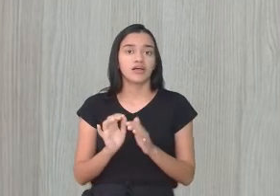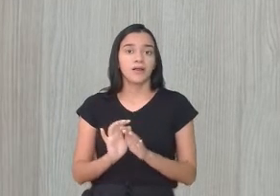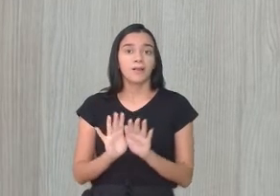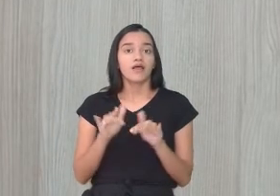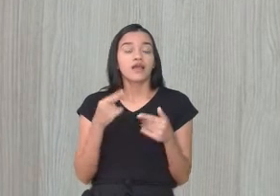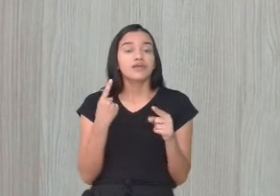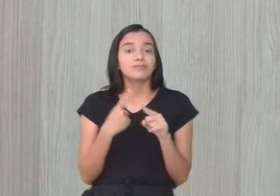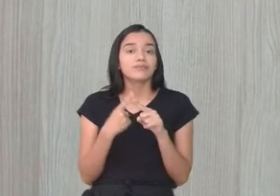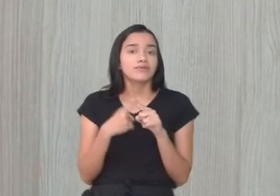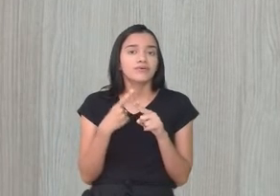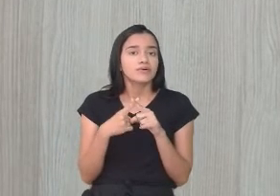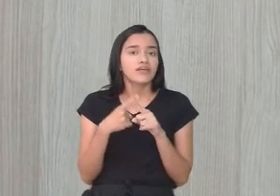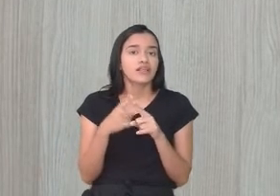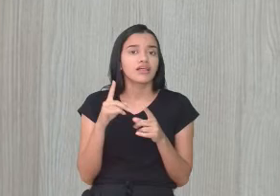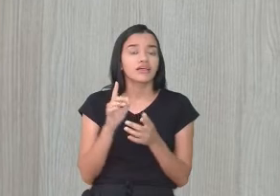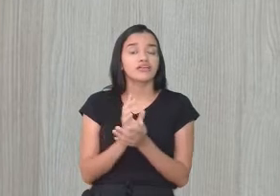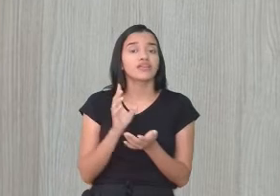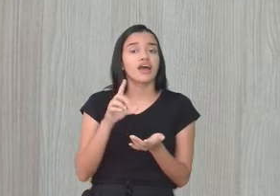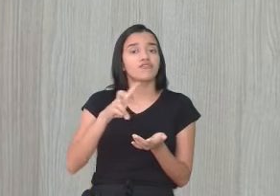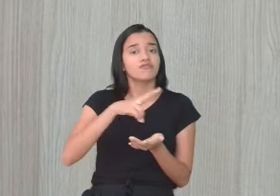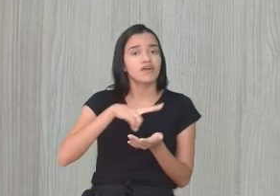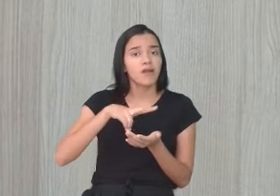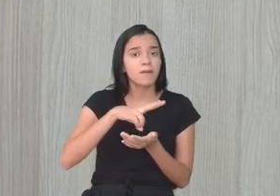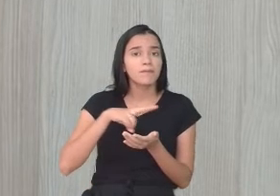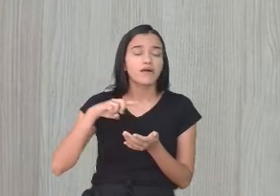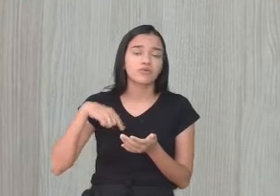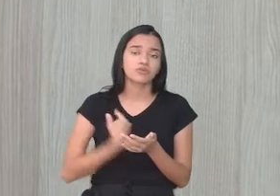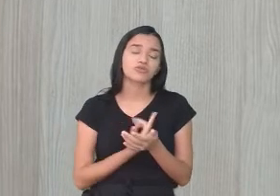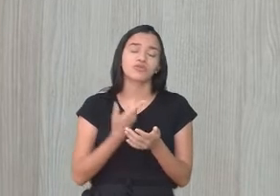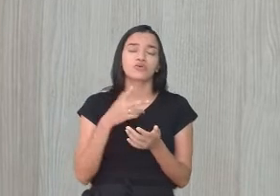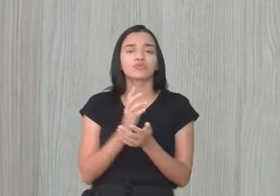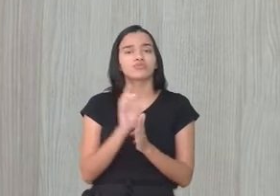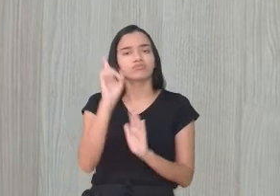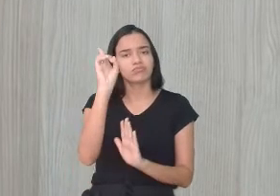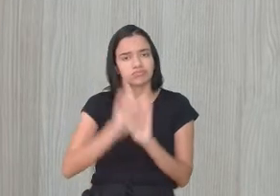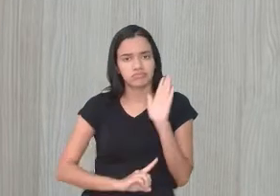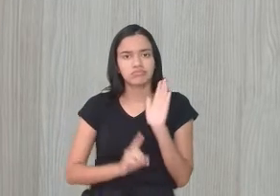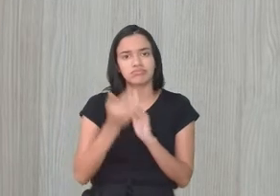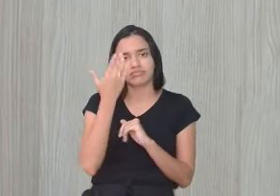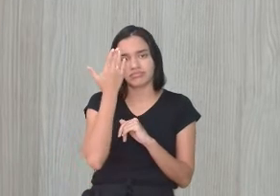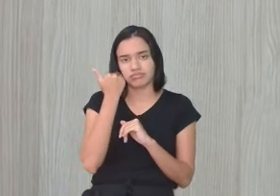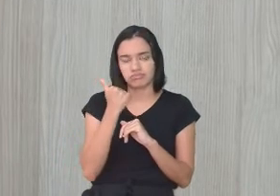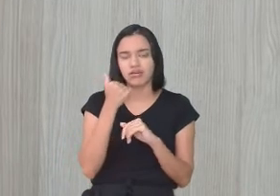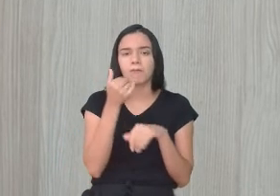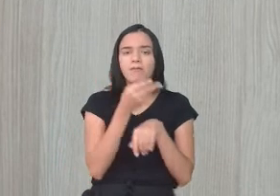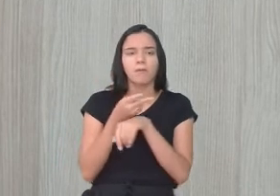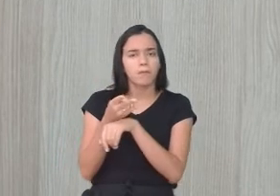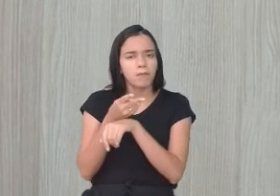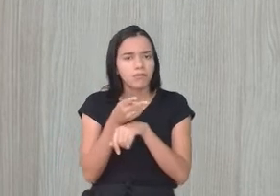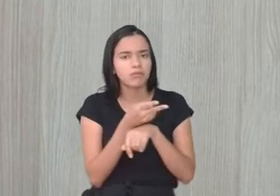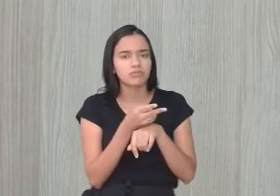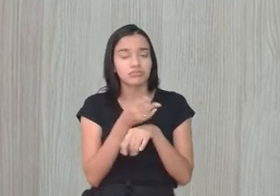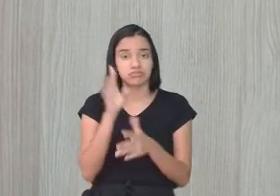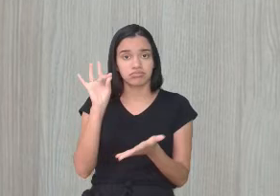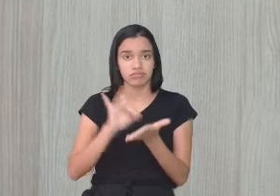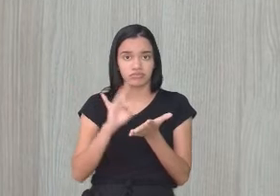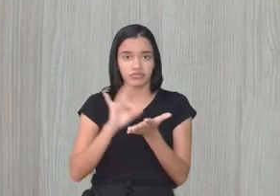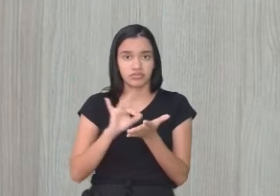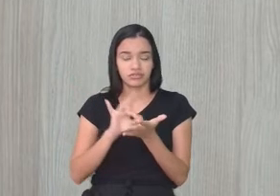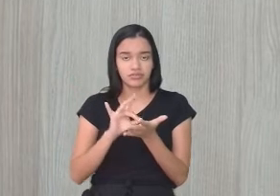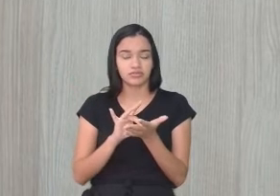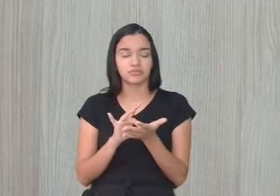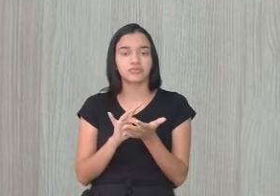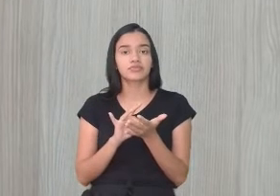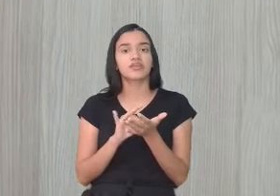física. É na verbal que a gente já vai mostrar os nossos direitos, vai mostrar que a gente sabe a quem procurar e procurar de fato.